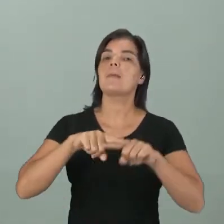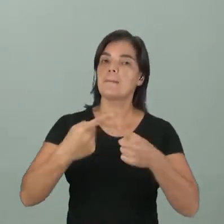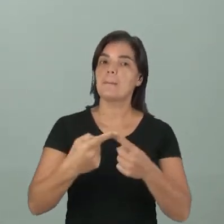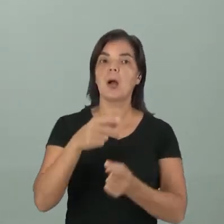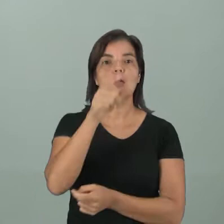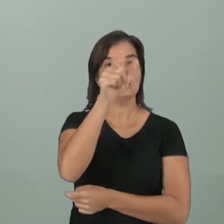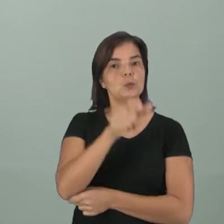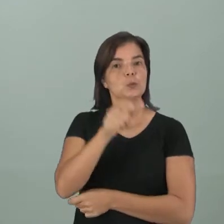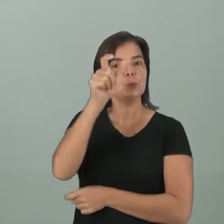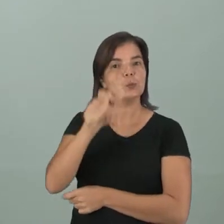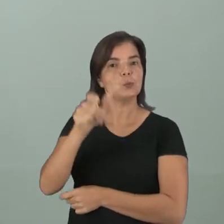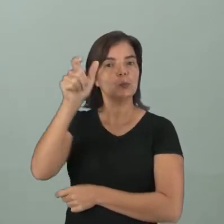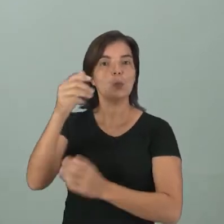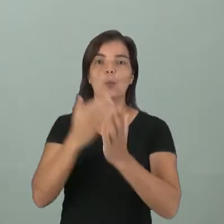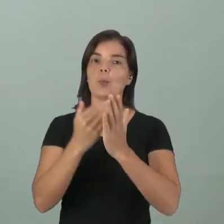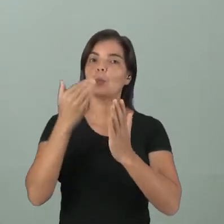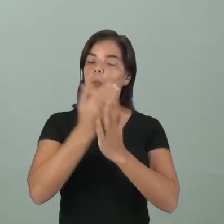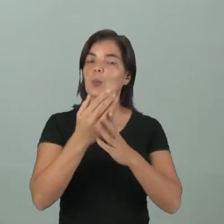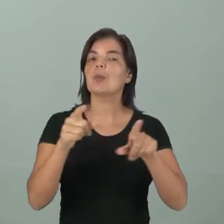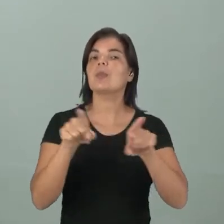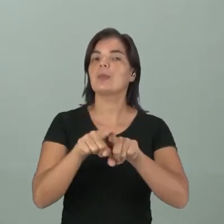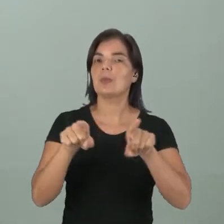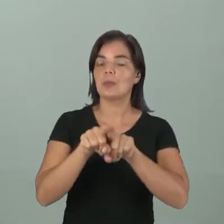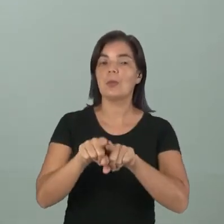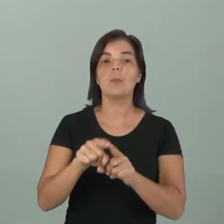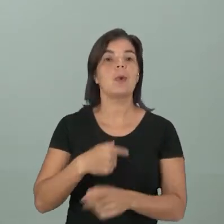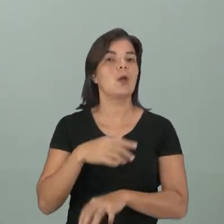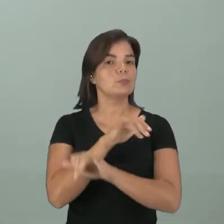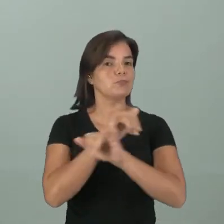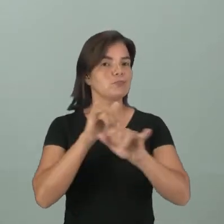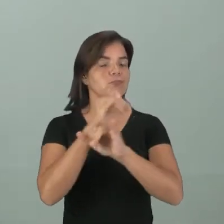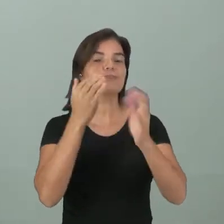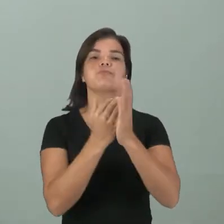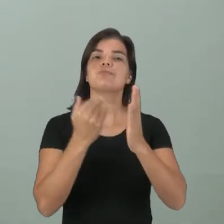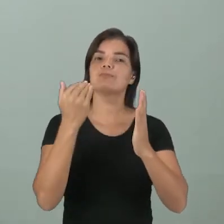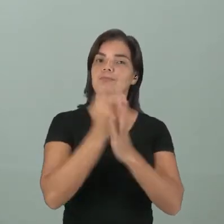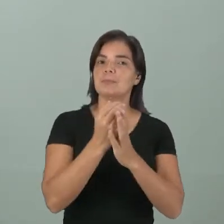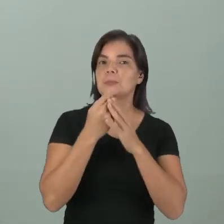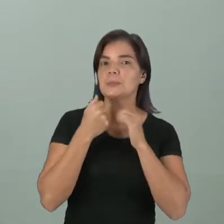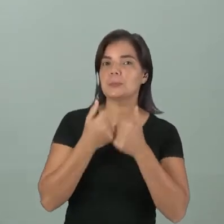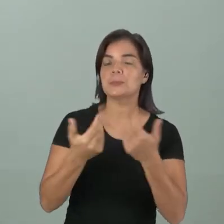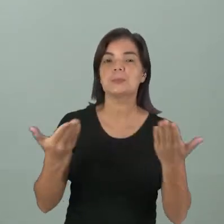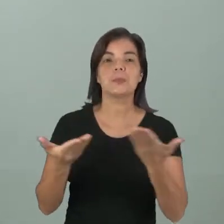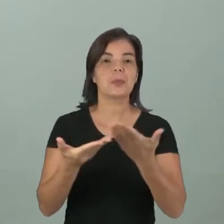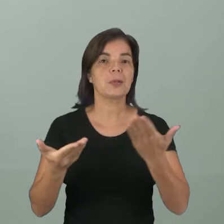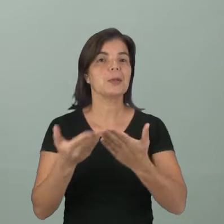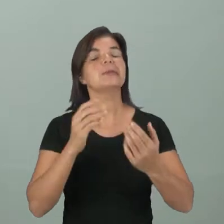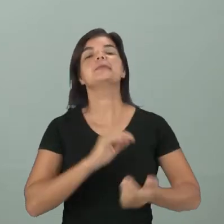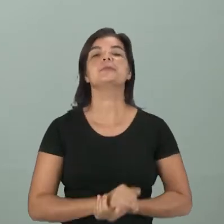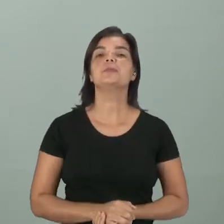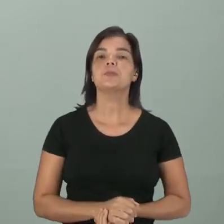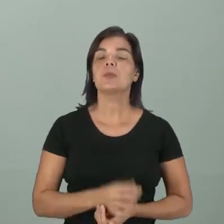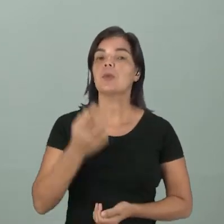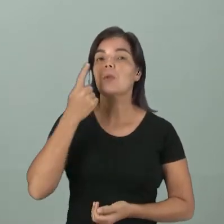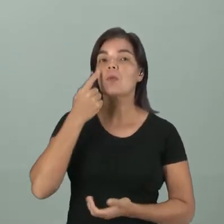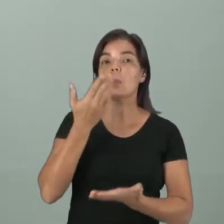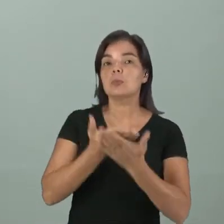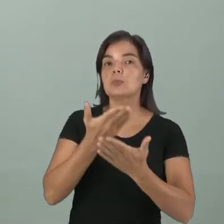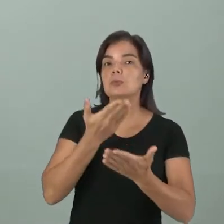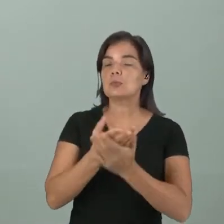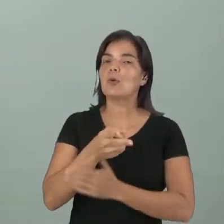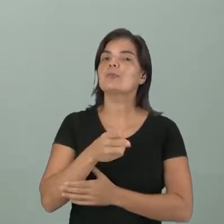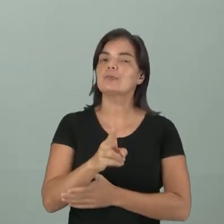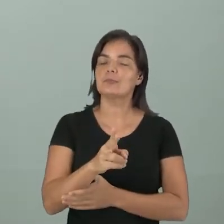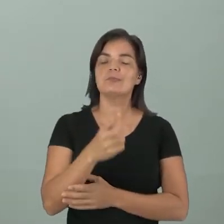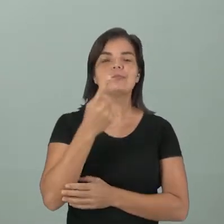duas colunas, não é mesmo? E existe mais de uma informação. Muito bem! E agora nós vamos continuar esse